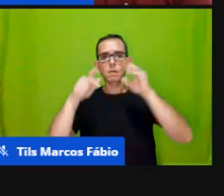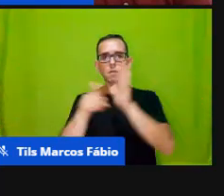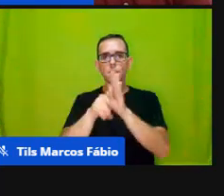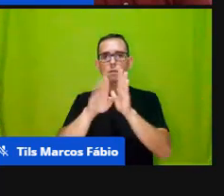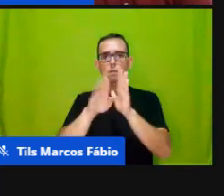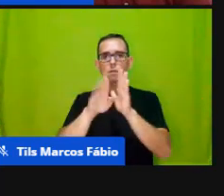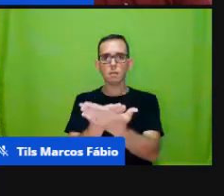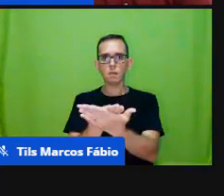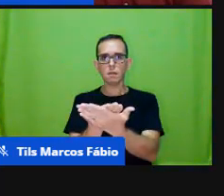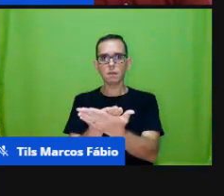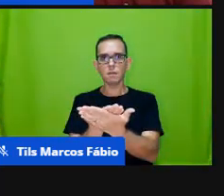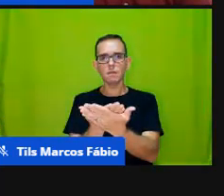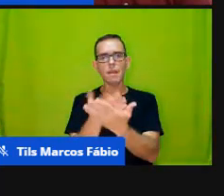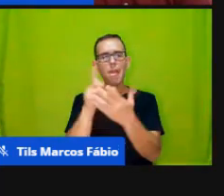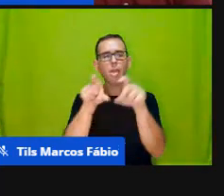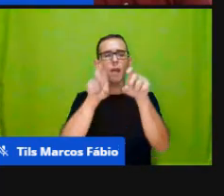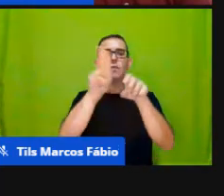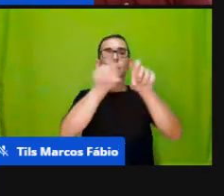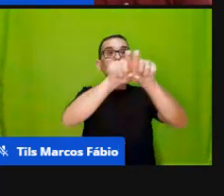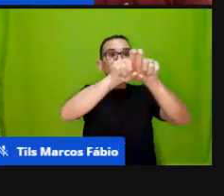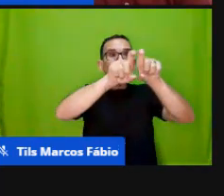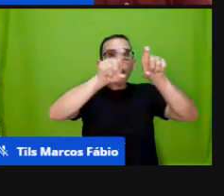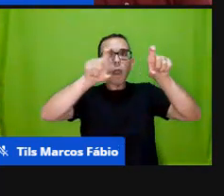É um nome meio comprido, né?